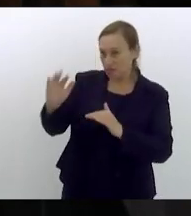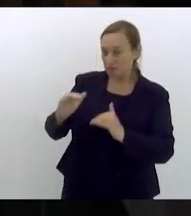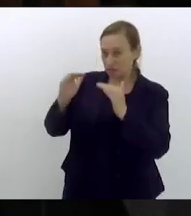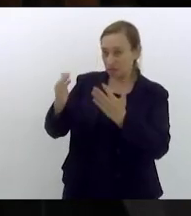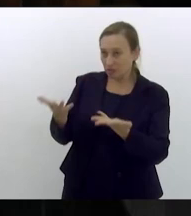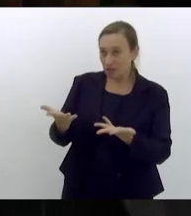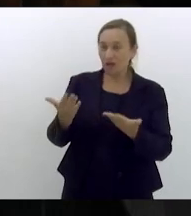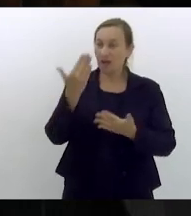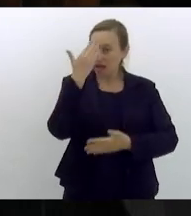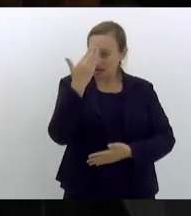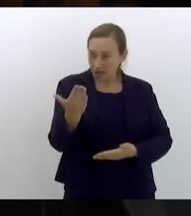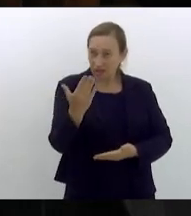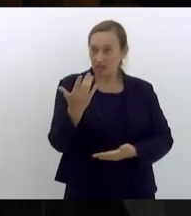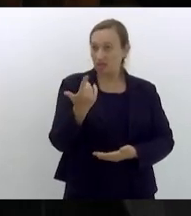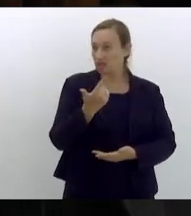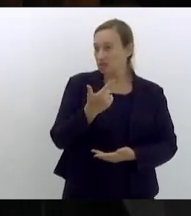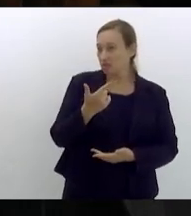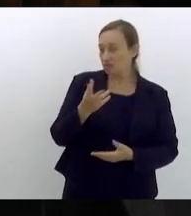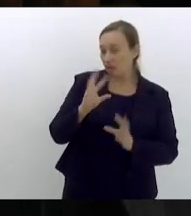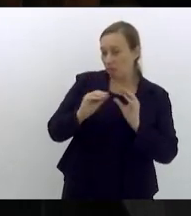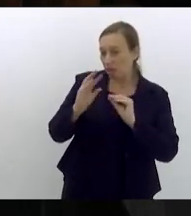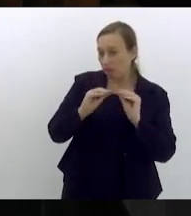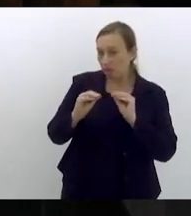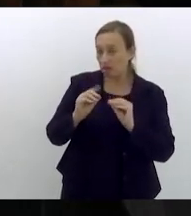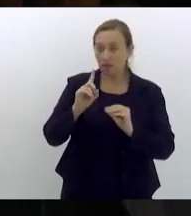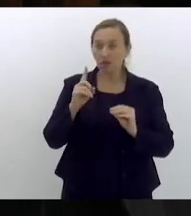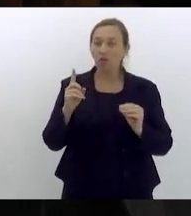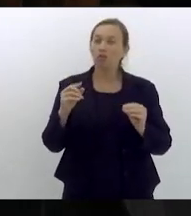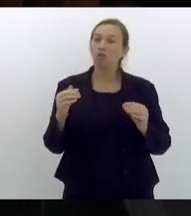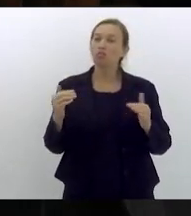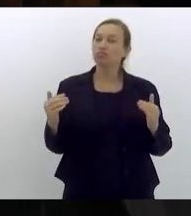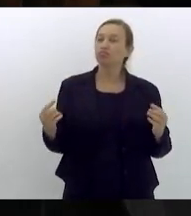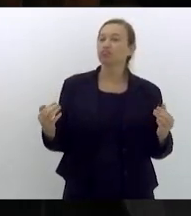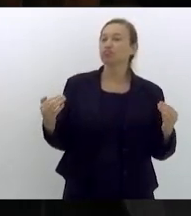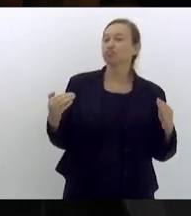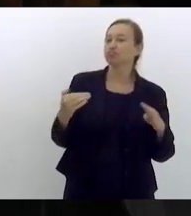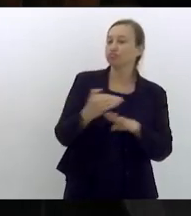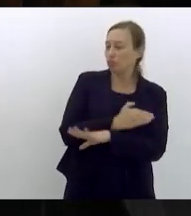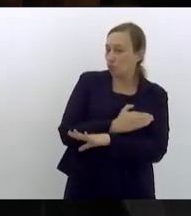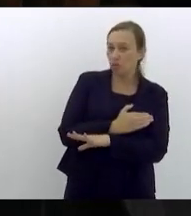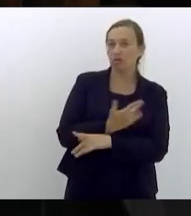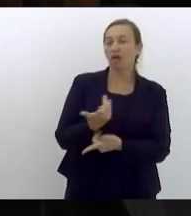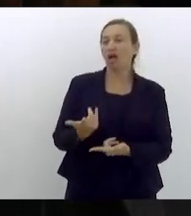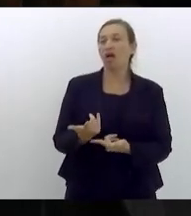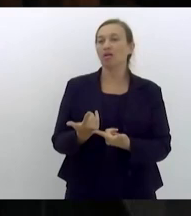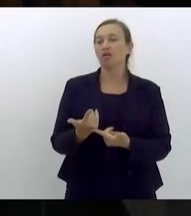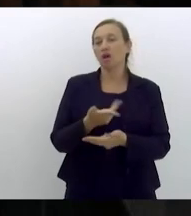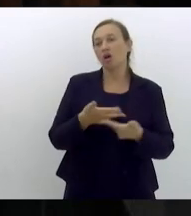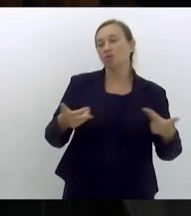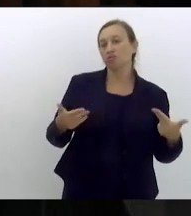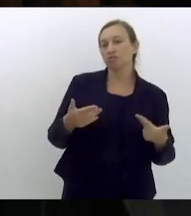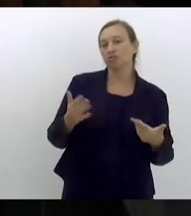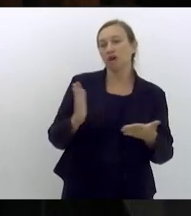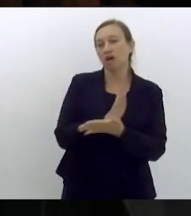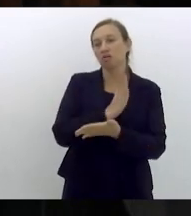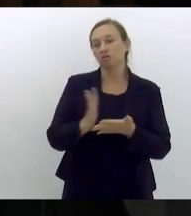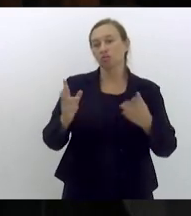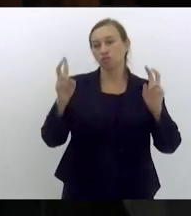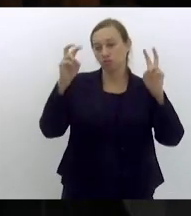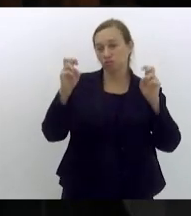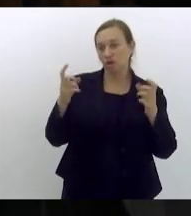vossa excelência que não fez vitimismo e por nós não concordarmos com muitos assuntos não vai sair por aí nos acusando de